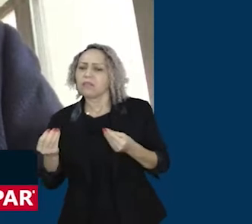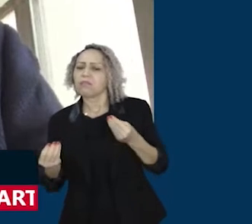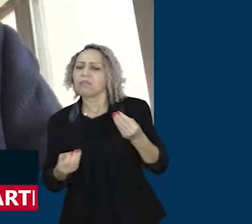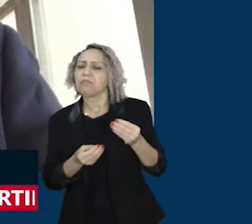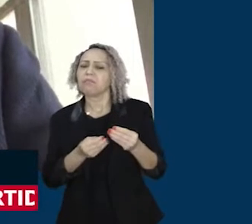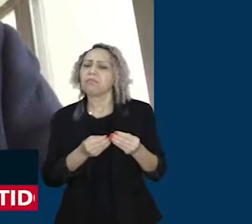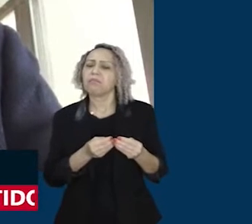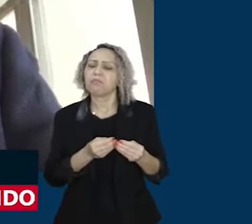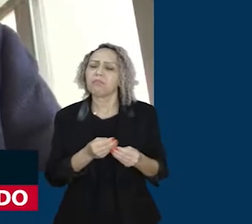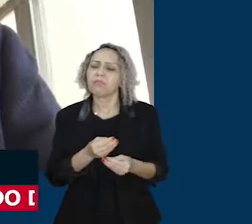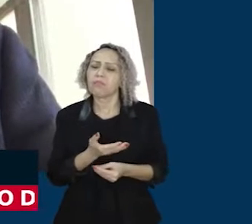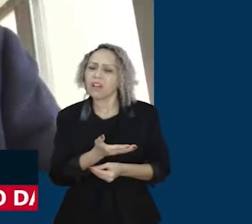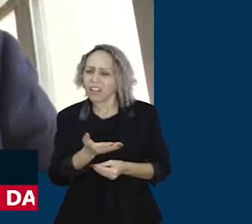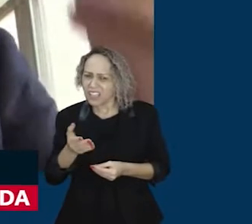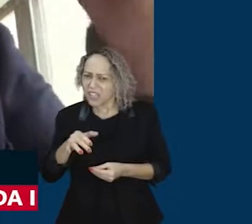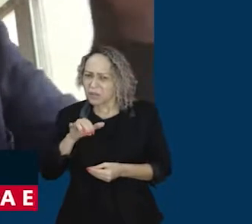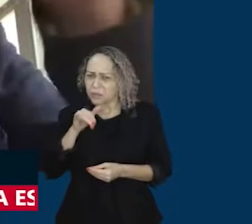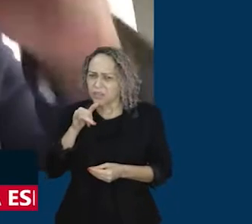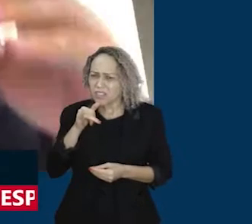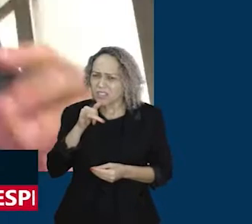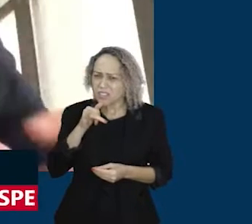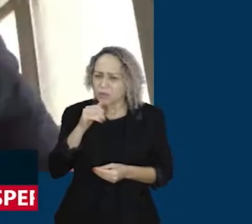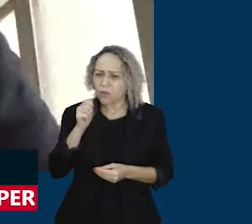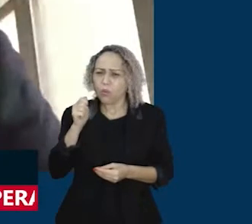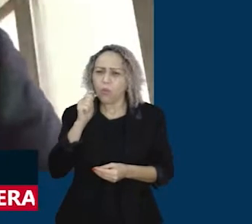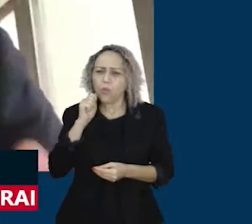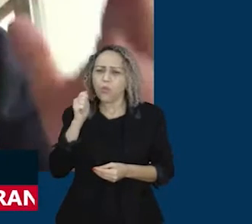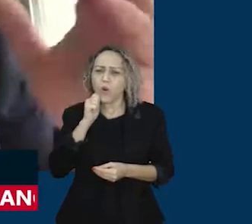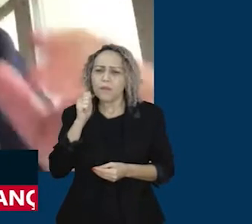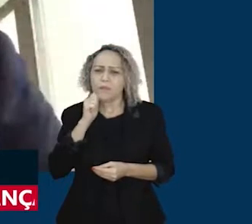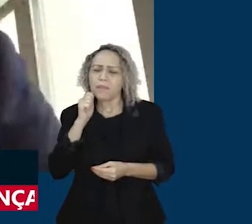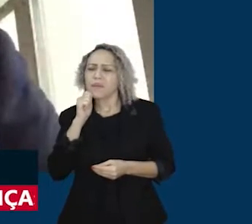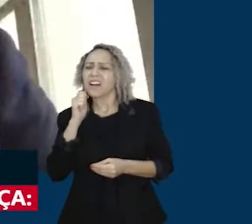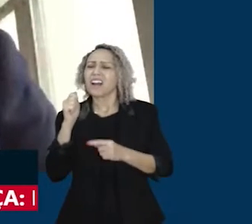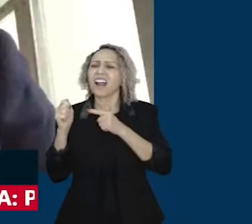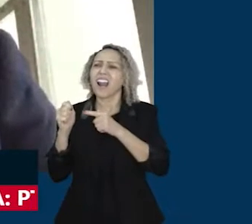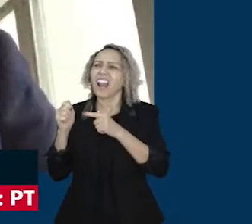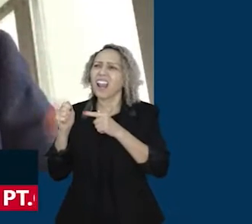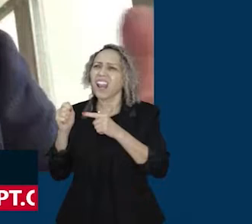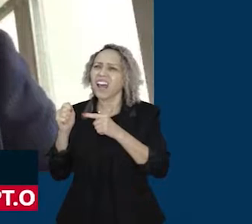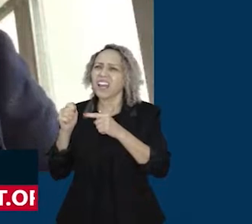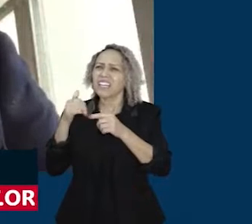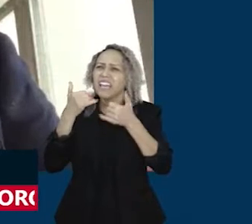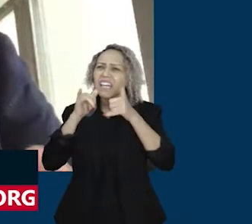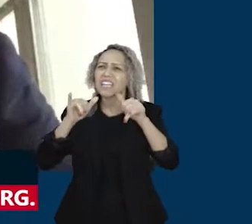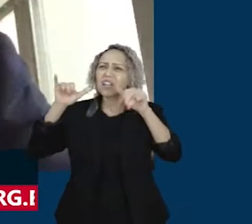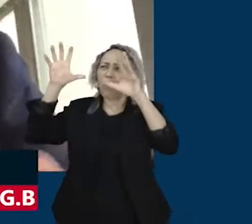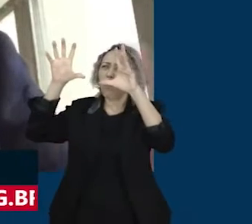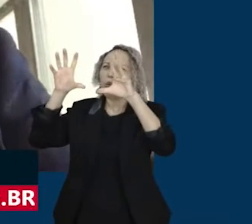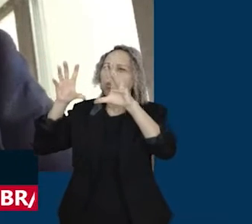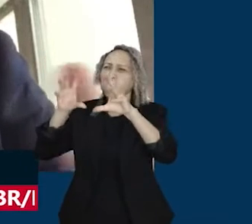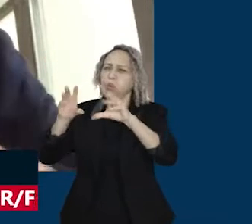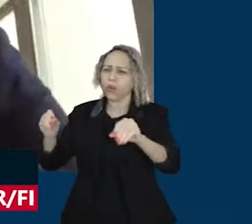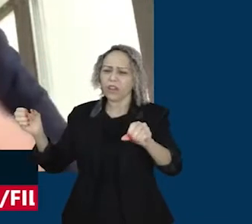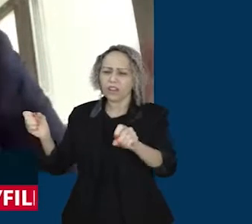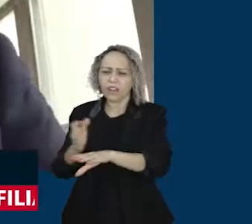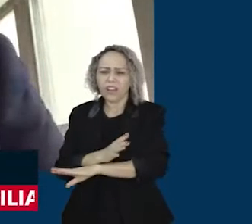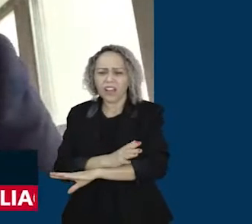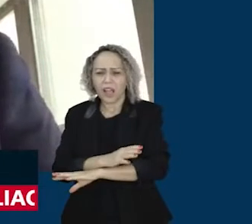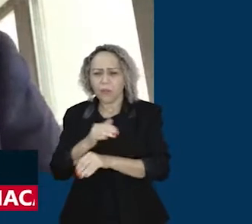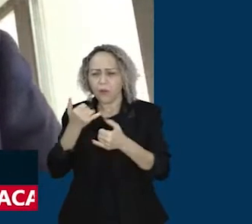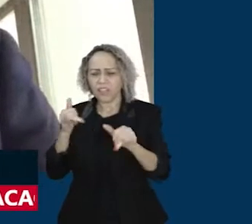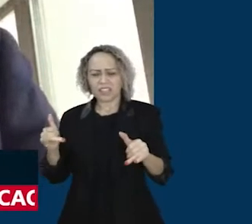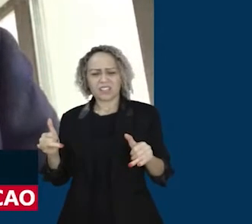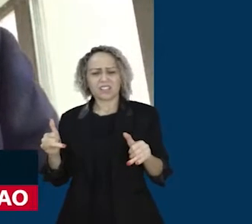acudiria, Amanda, o Amapá, quando apagou tudo lá? Quem acudiu, na verdade? A Eletrobras, o grupo Eletrobras,